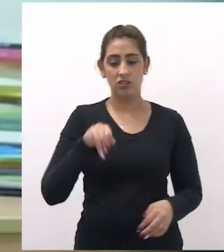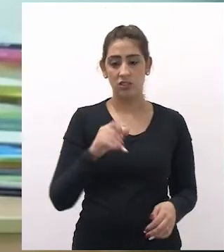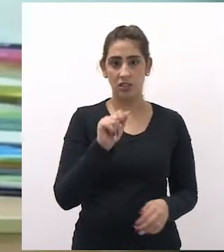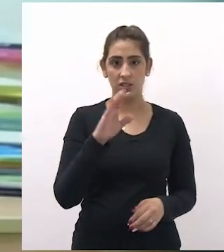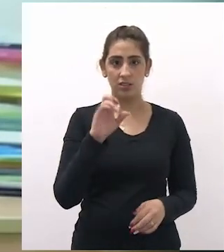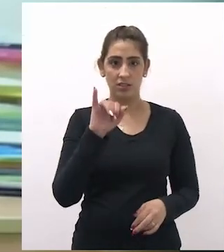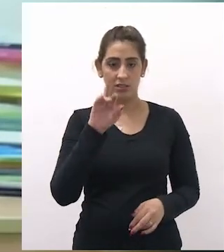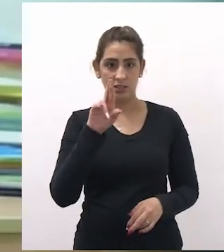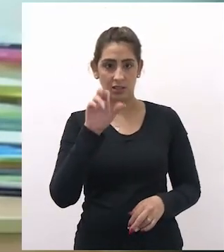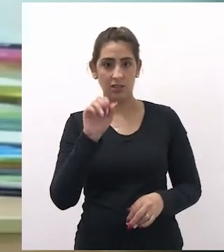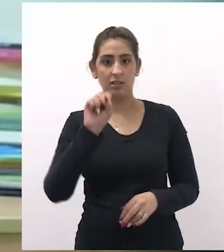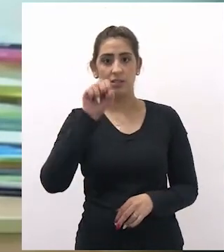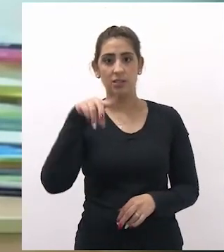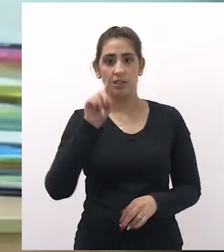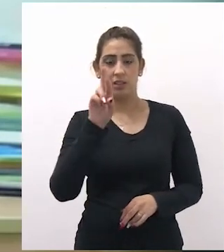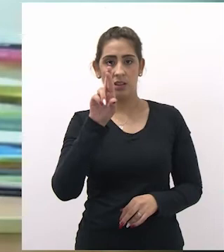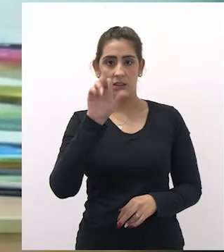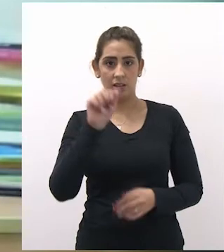Jacira, a Sandra,